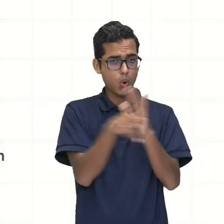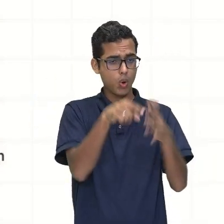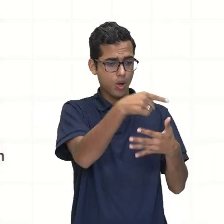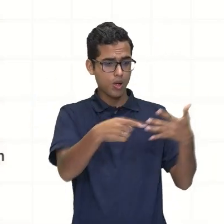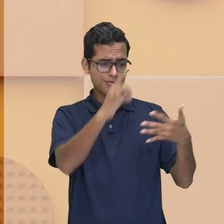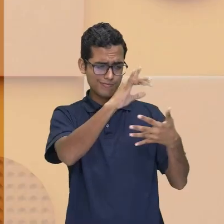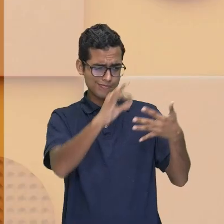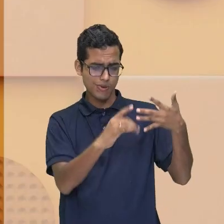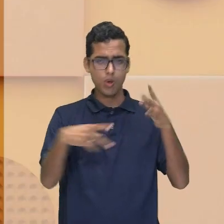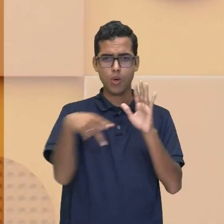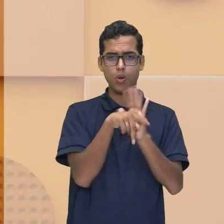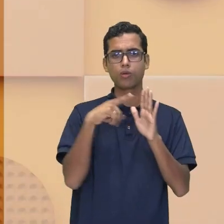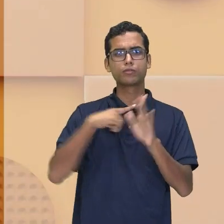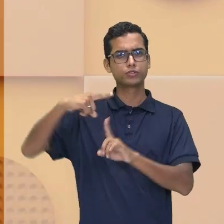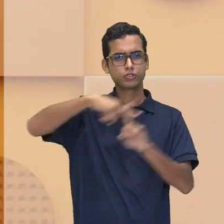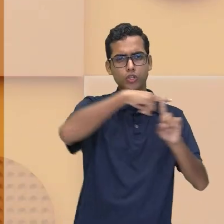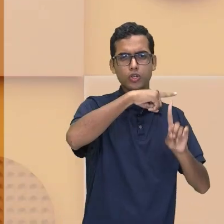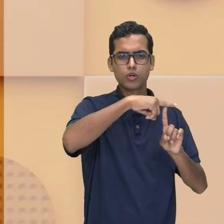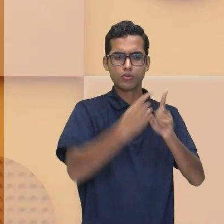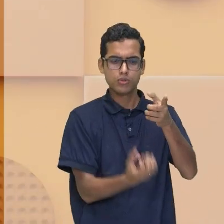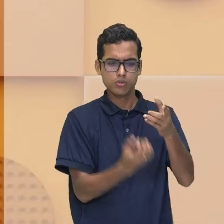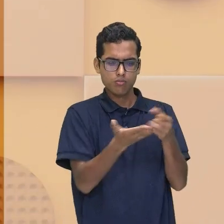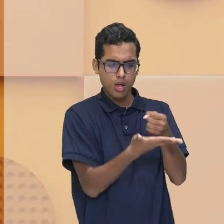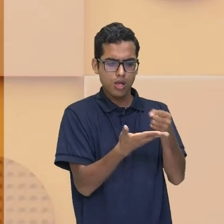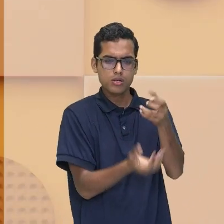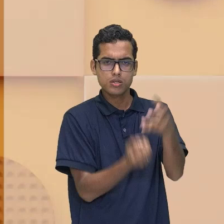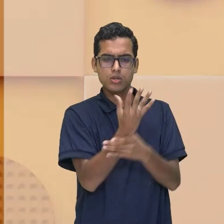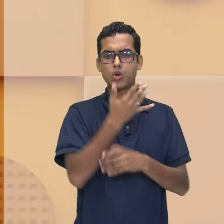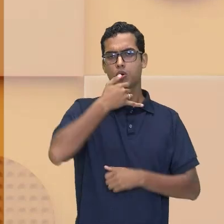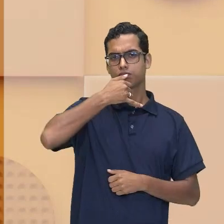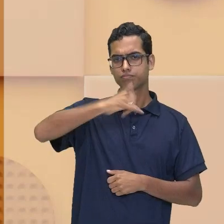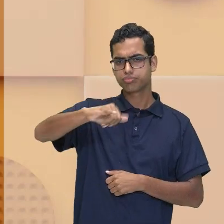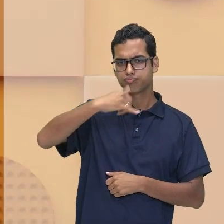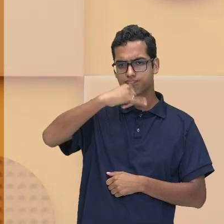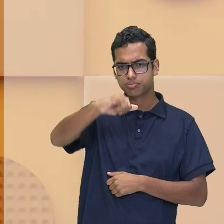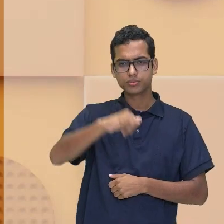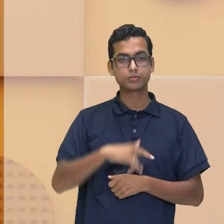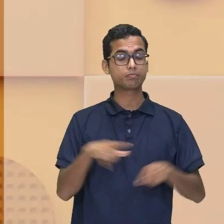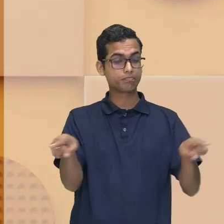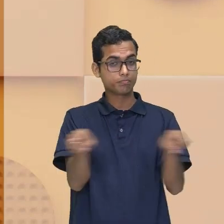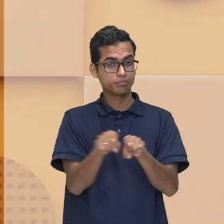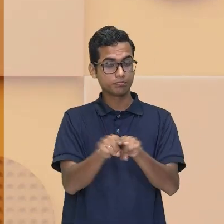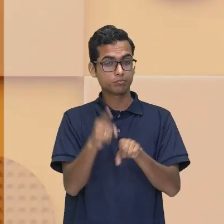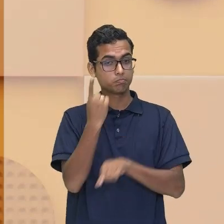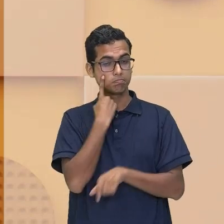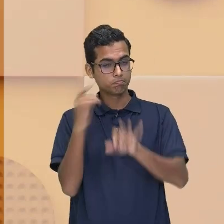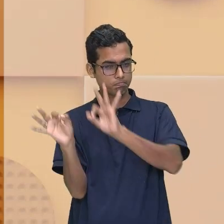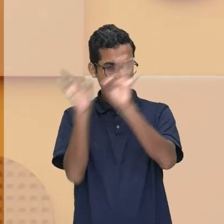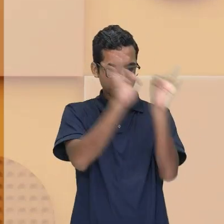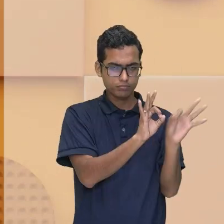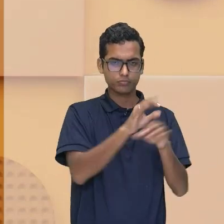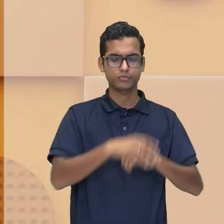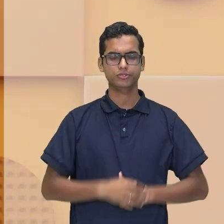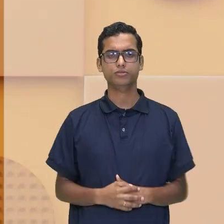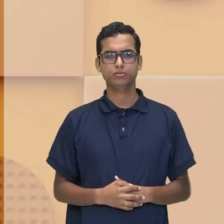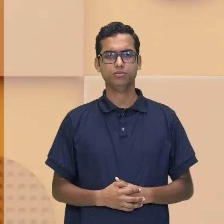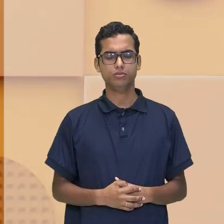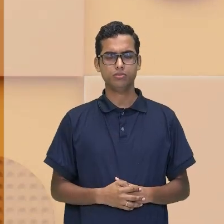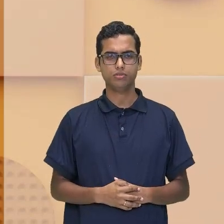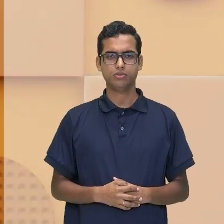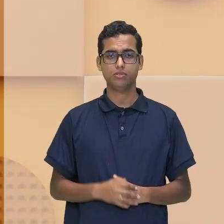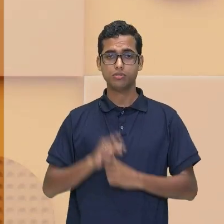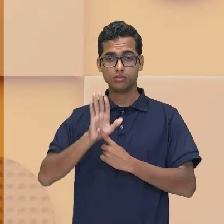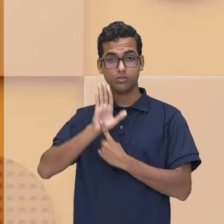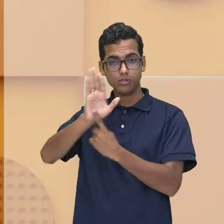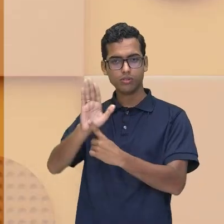nós temos, nós vamos observar, com relação a essas fontes de energia, né, nós trouxemos aí